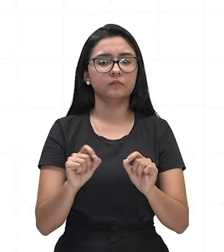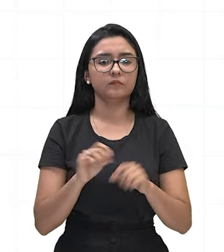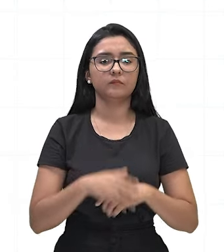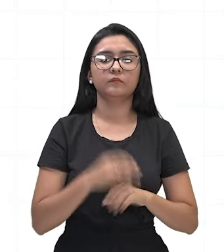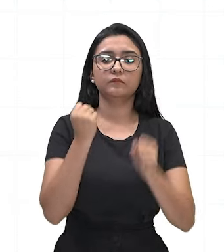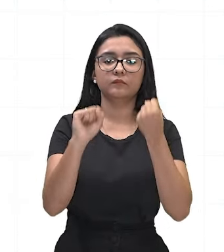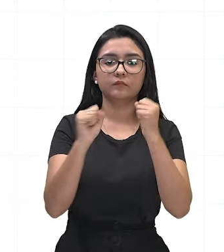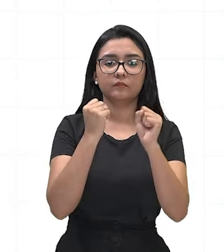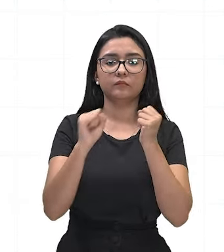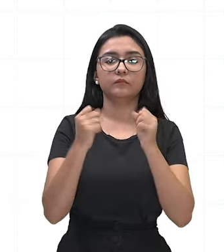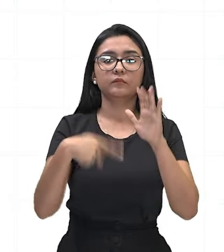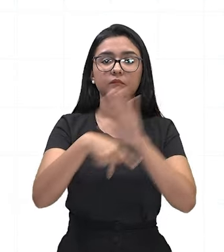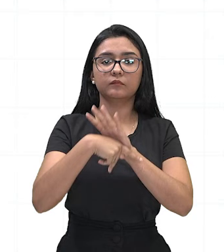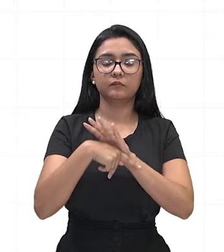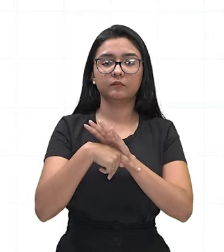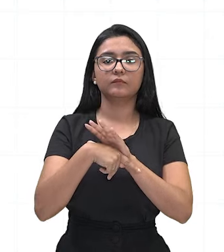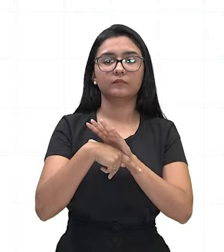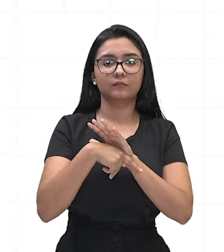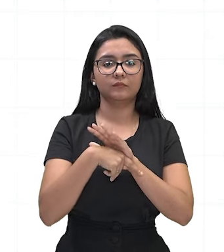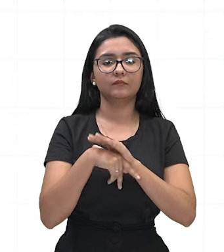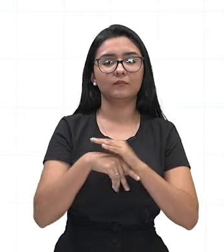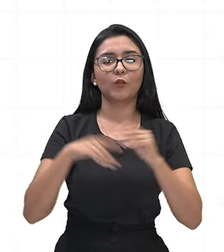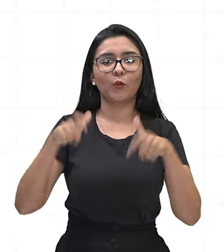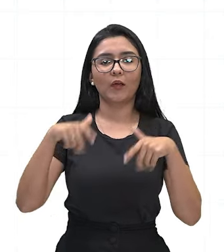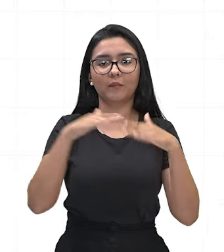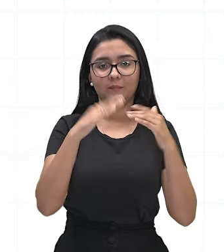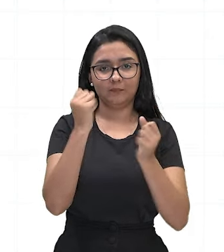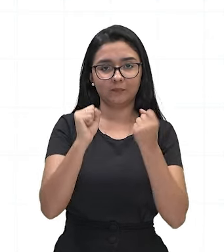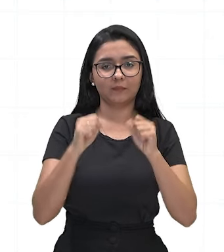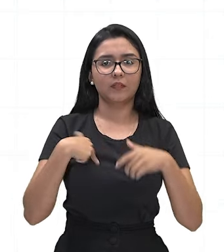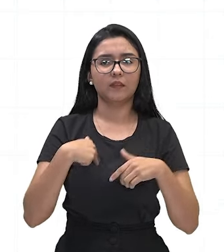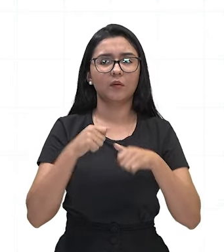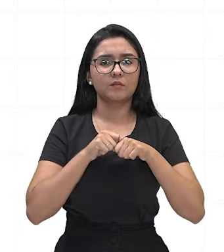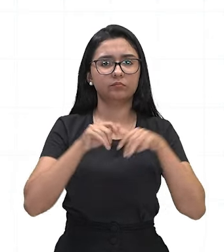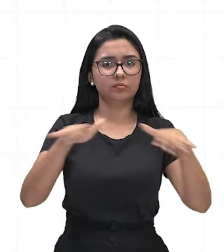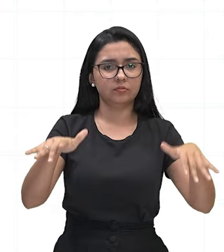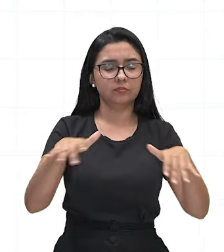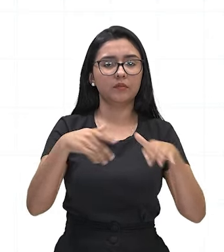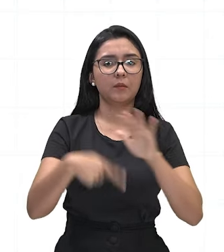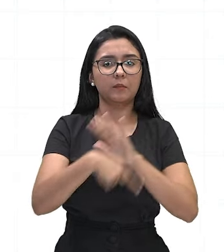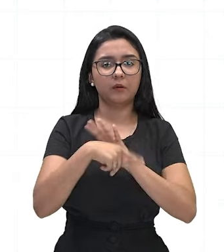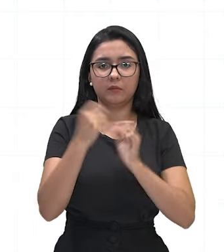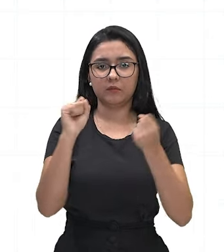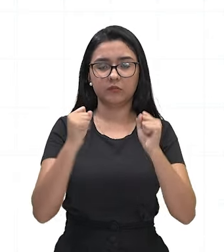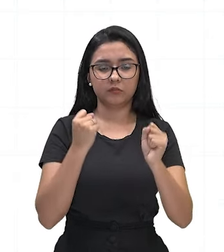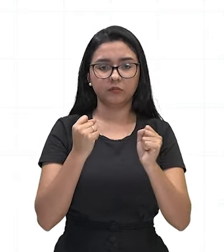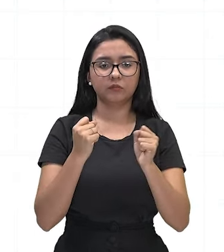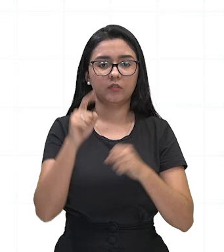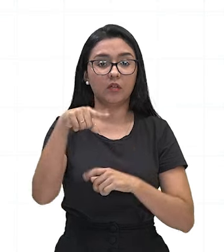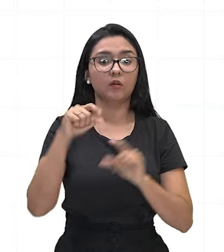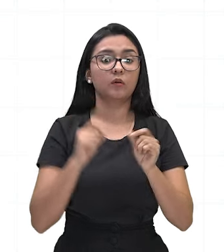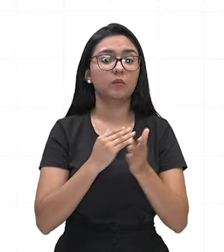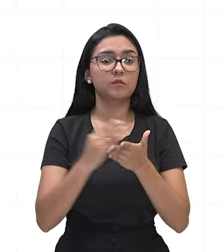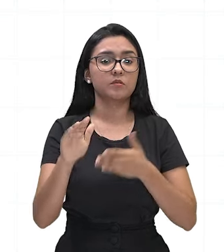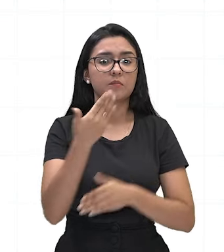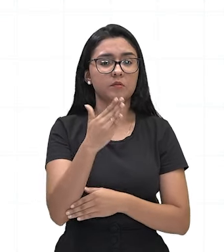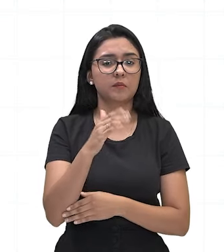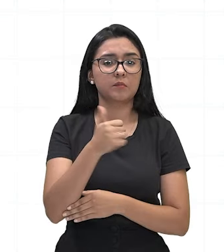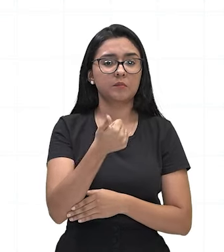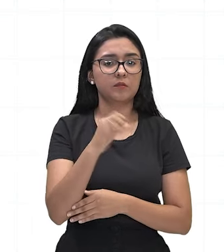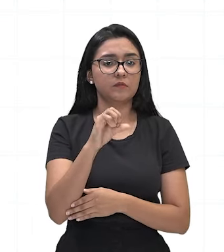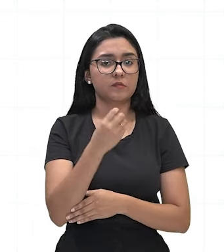ginástica de academia e esse Boom né esse movimento da ginástica de academia surgiu ali por volta